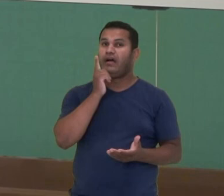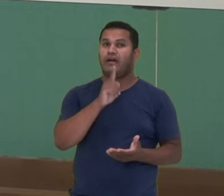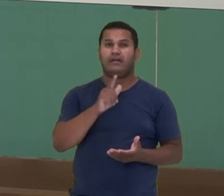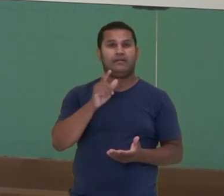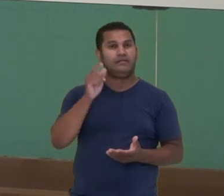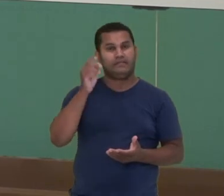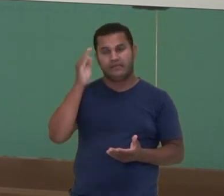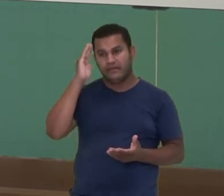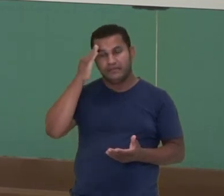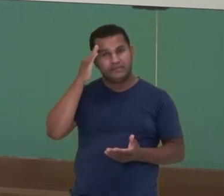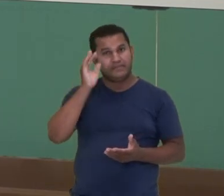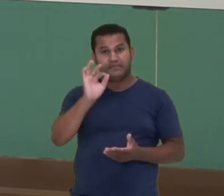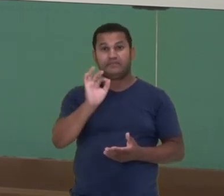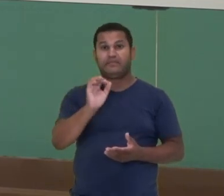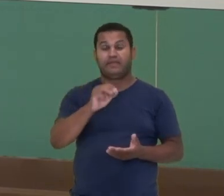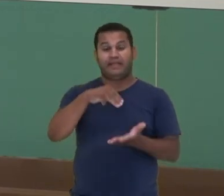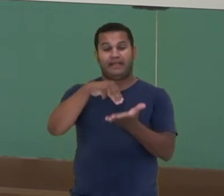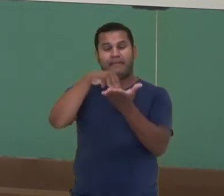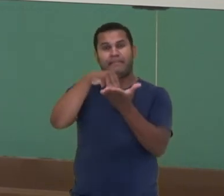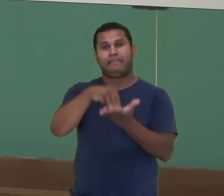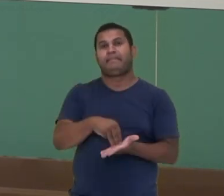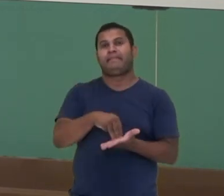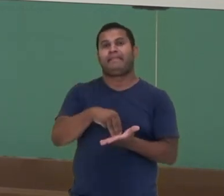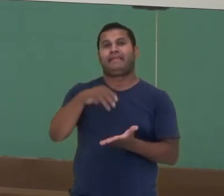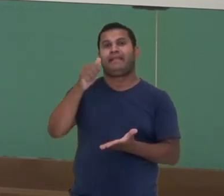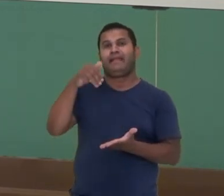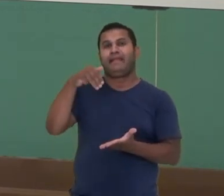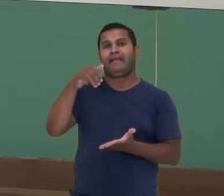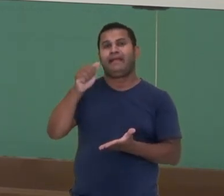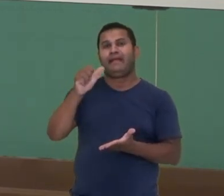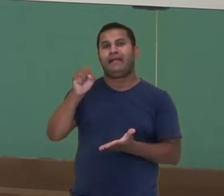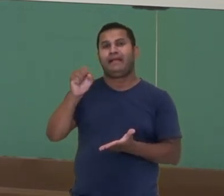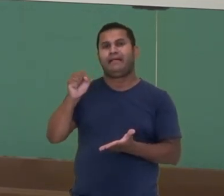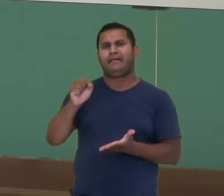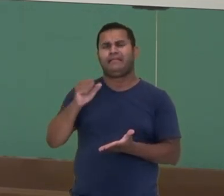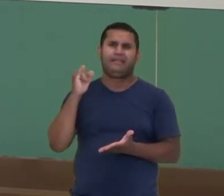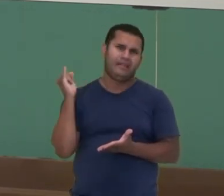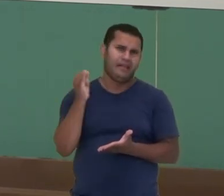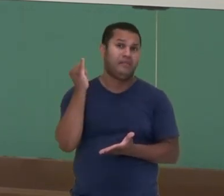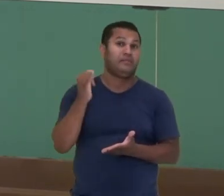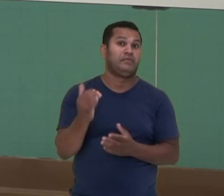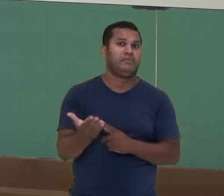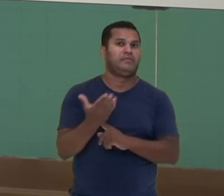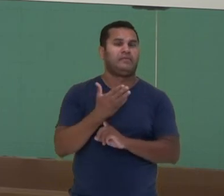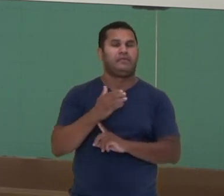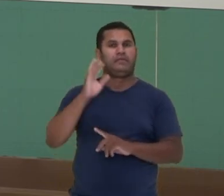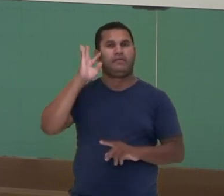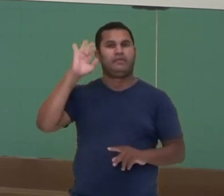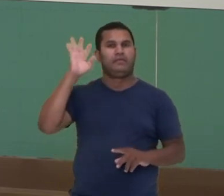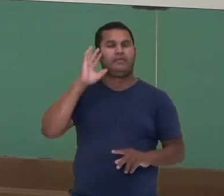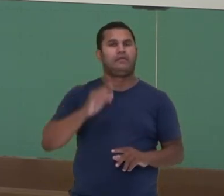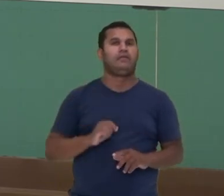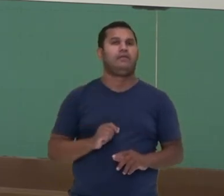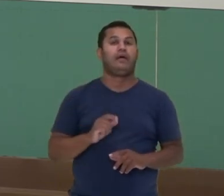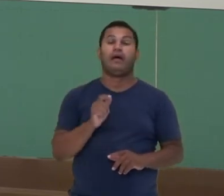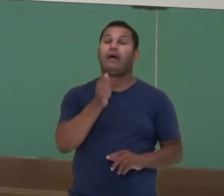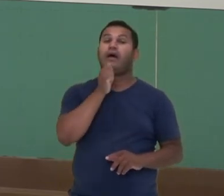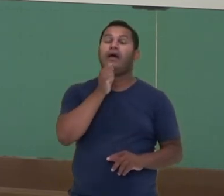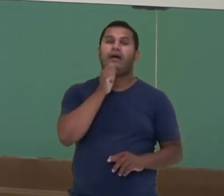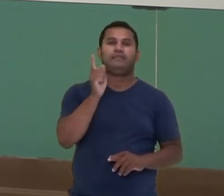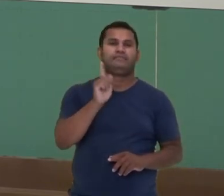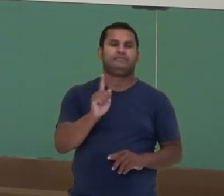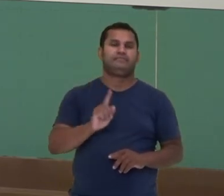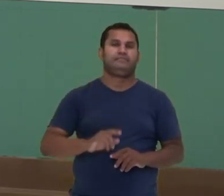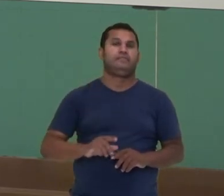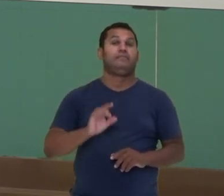A massa ela não é um fator determinante nessa situação, né? Porque nós estamos com cinemática, eu não estou analisando as causas do movimento,